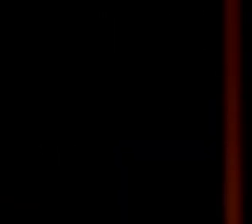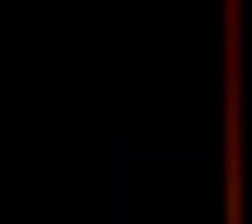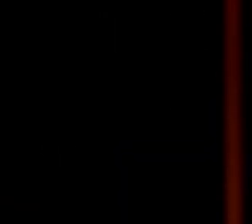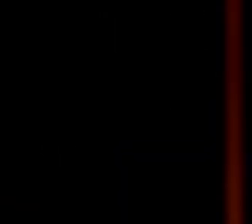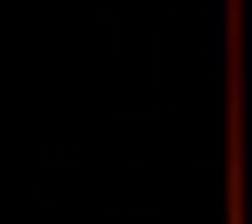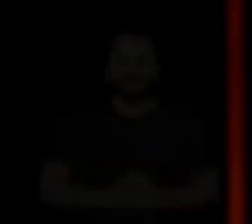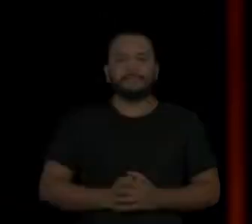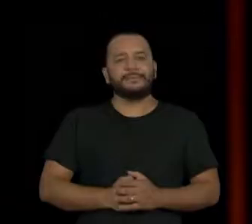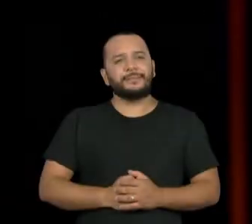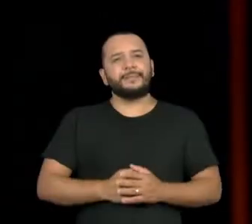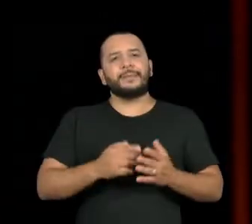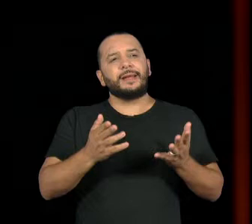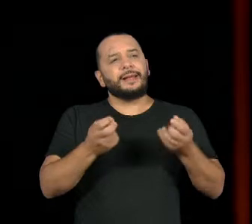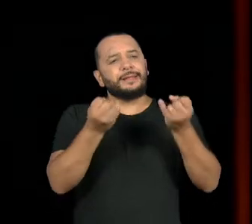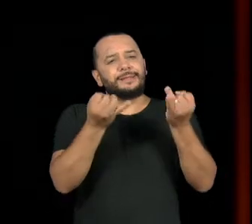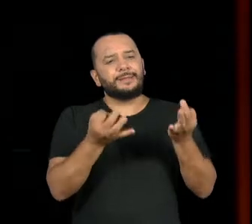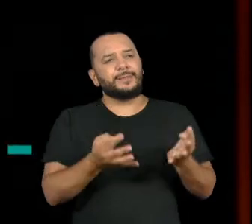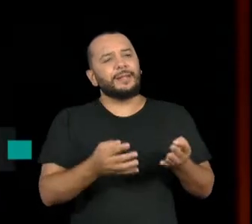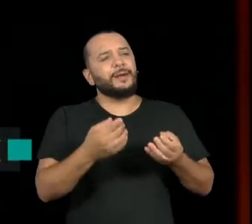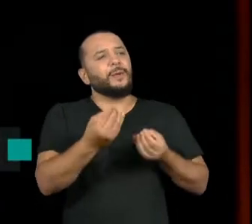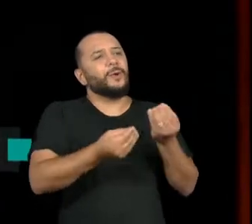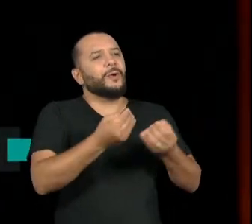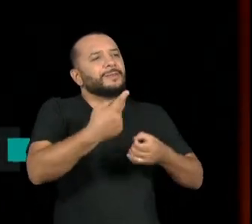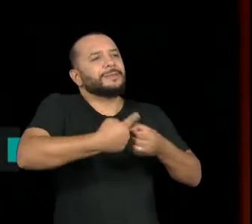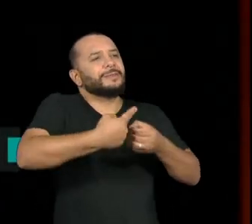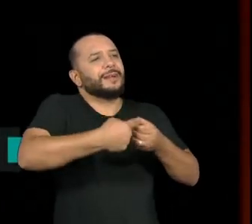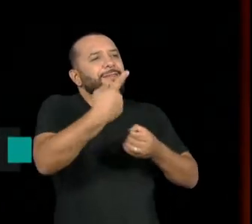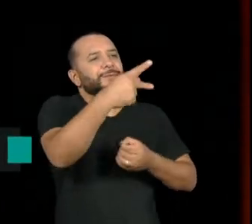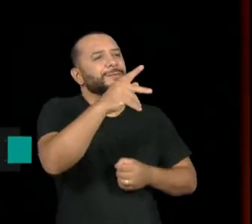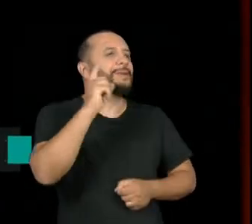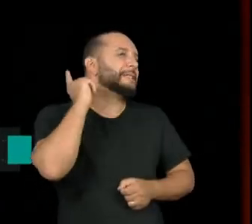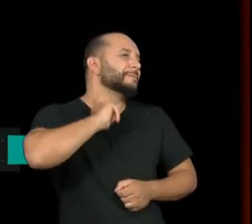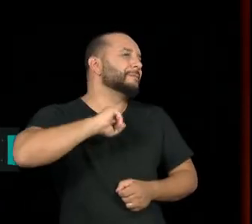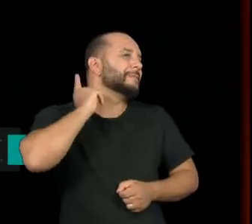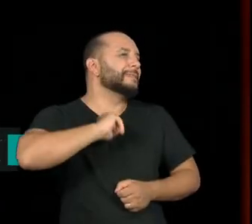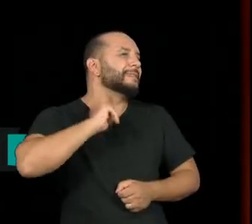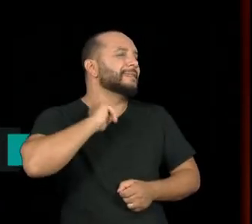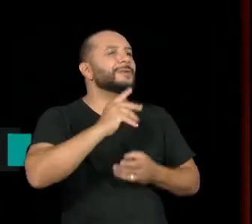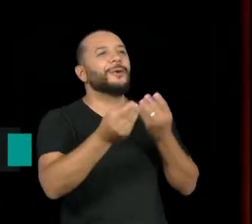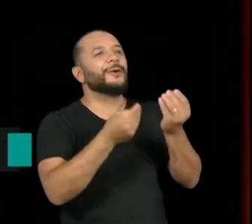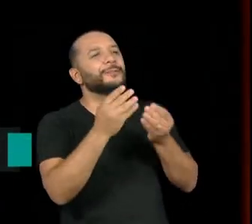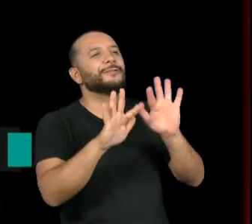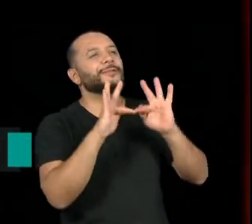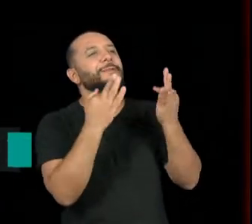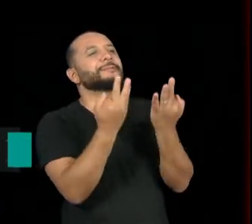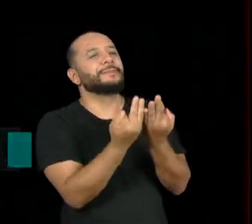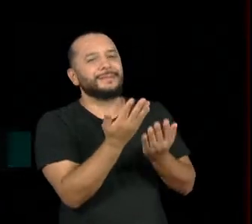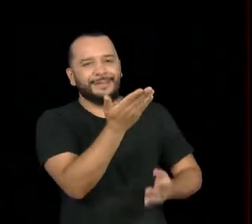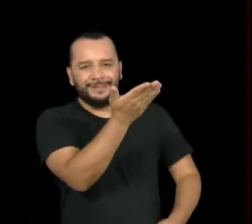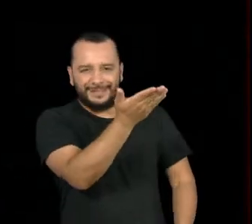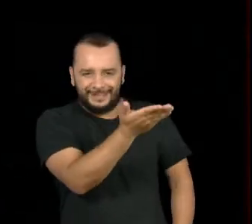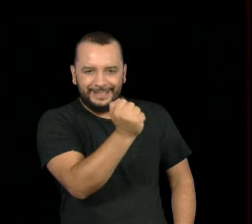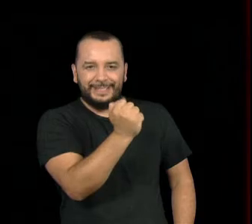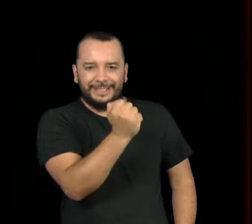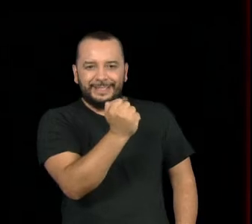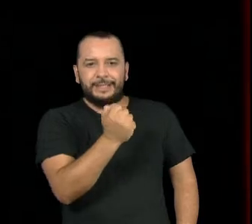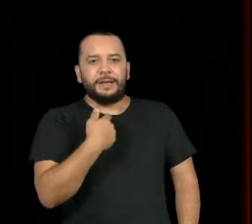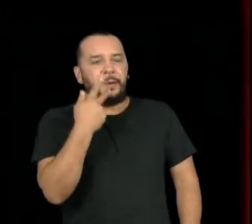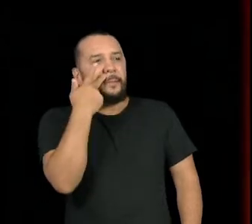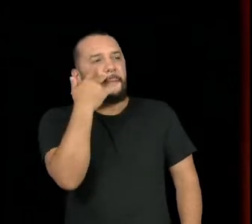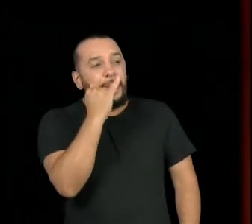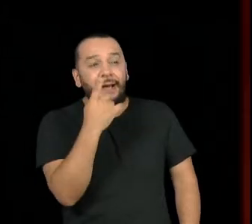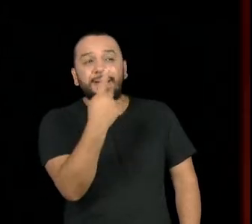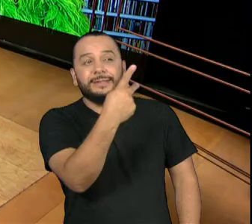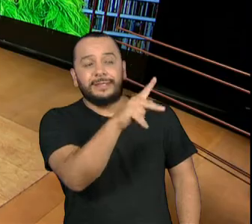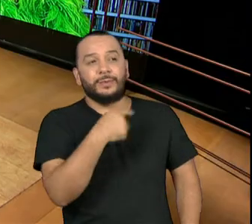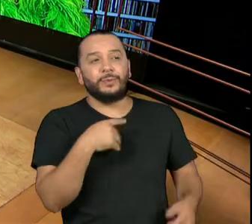Maria Alcina, vamos falar um pouco de Cataguases, Minas Gerais, da sua família lá. Seu pai tocava numa banda